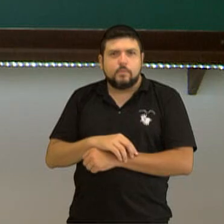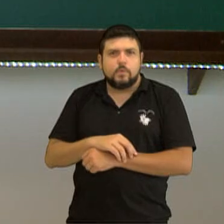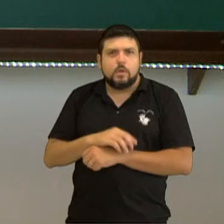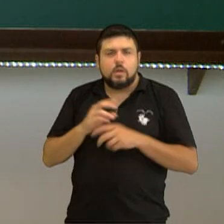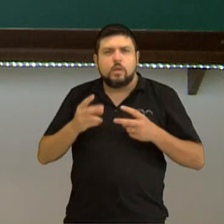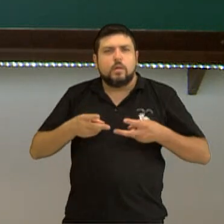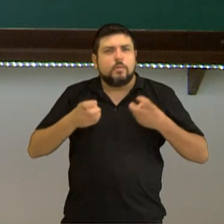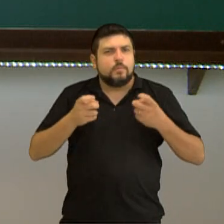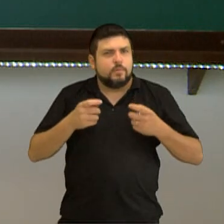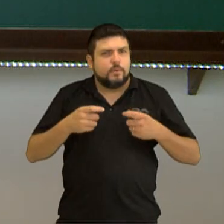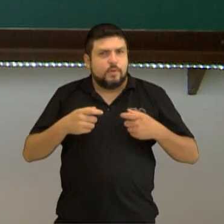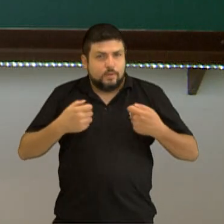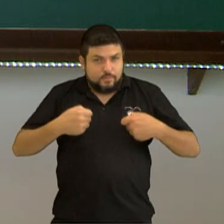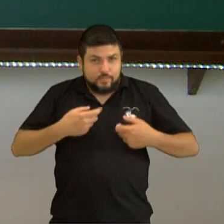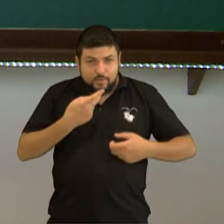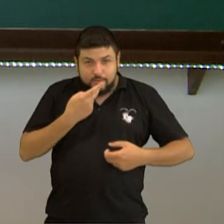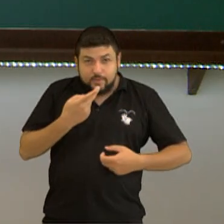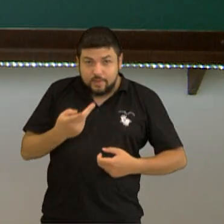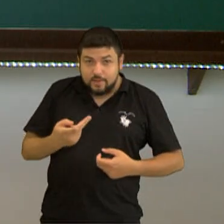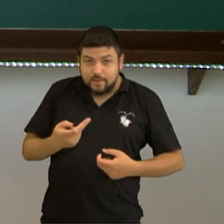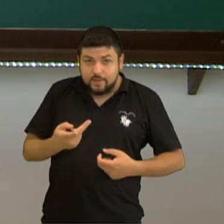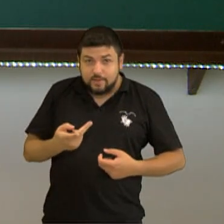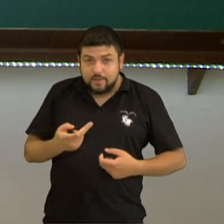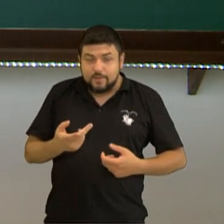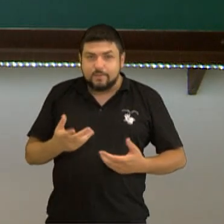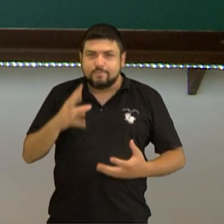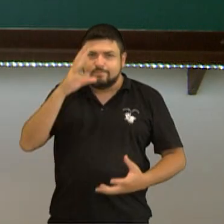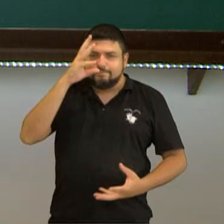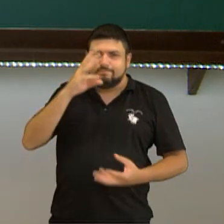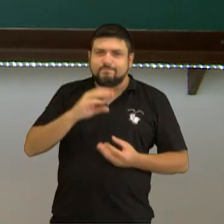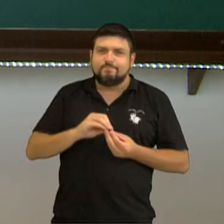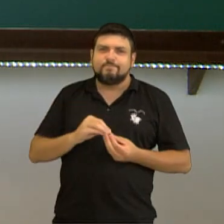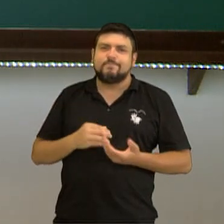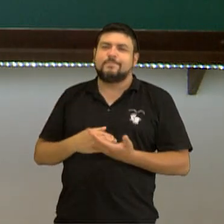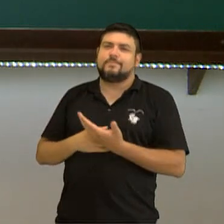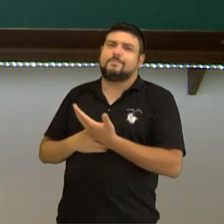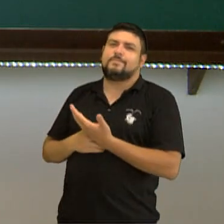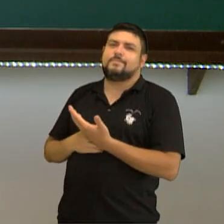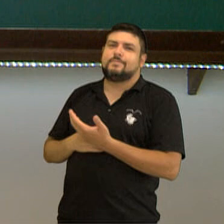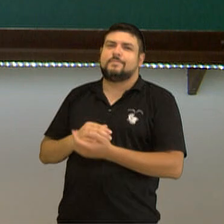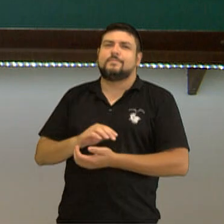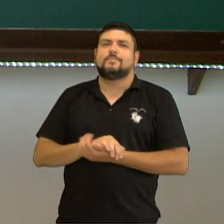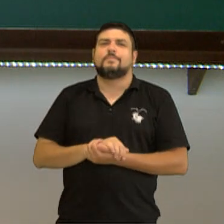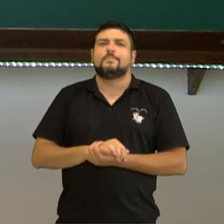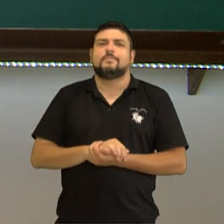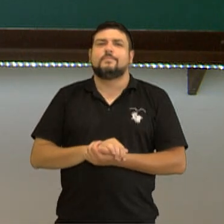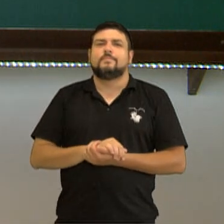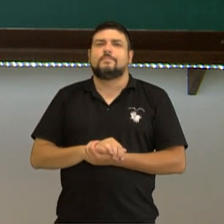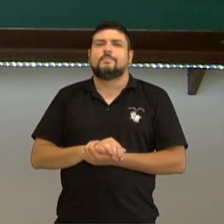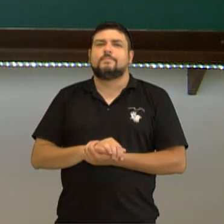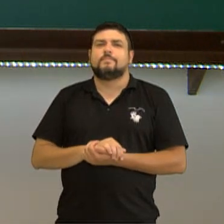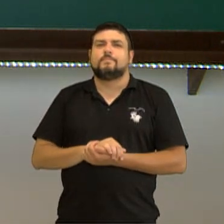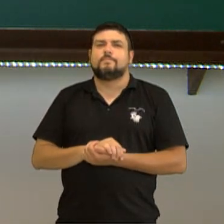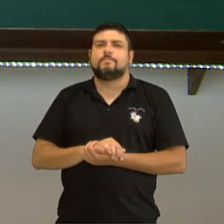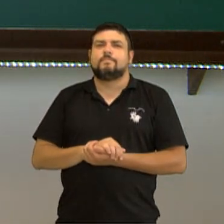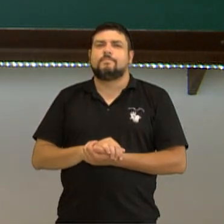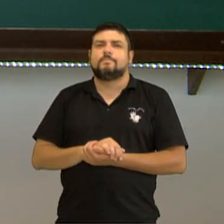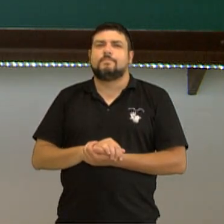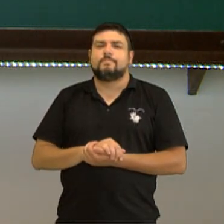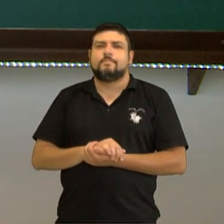Precisa dizer mais alguma coisa ou não? Já influenciou um poder grande sobre você? Claro,